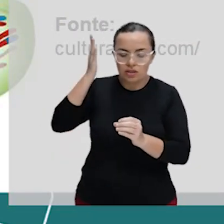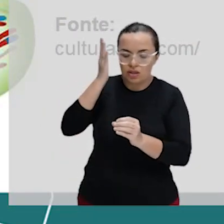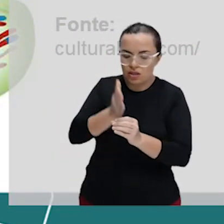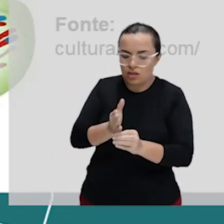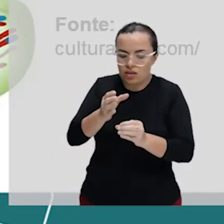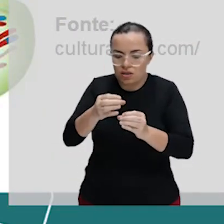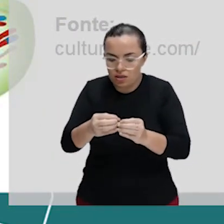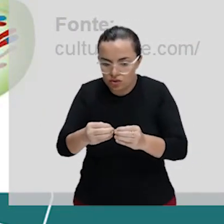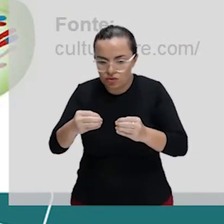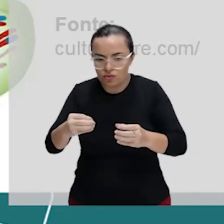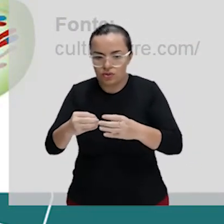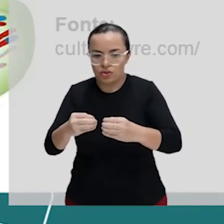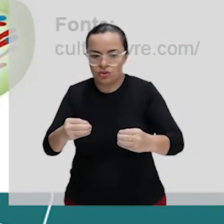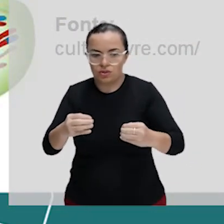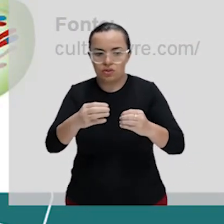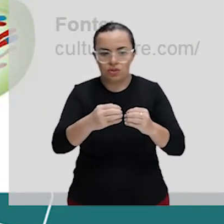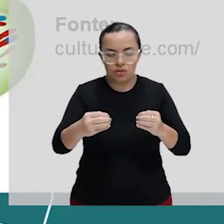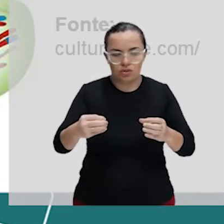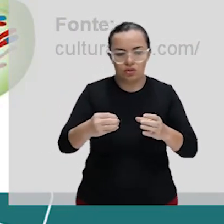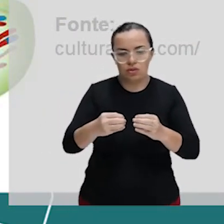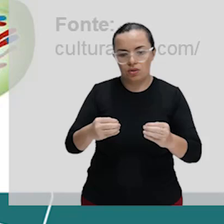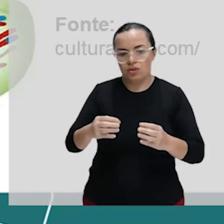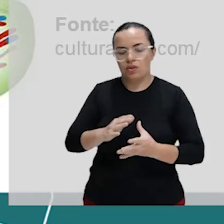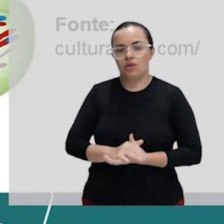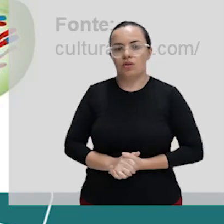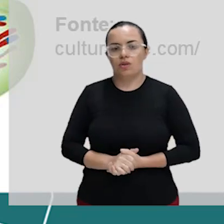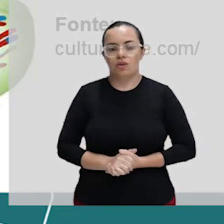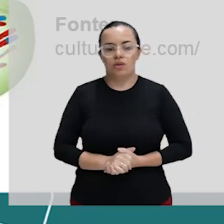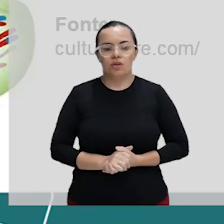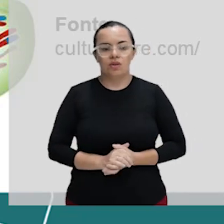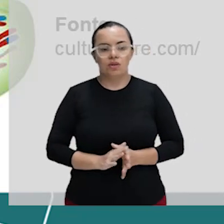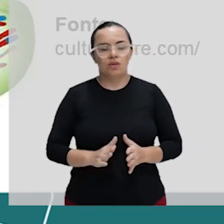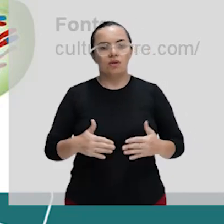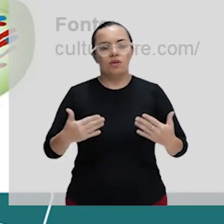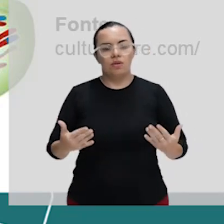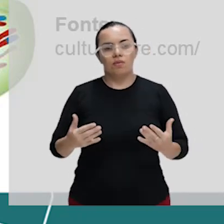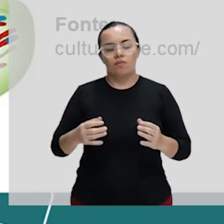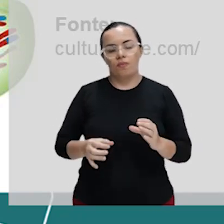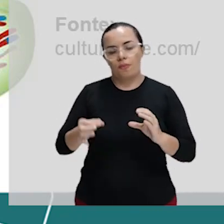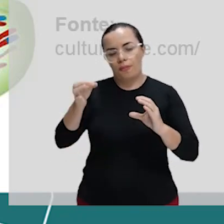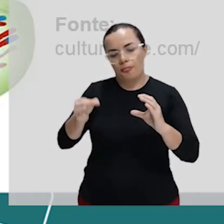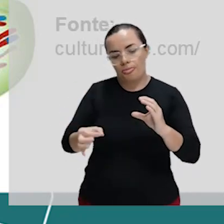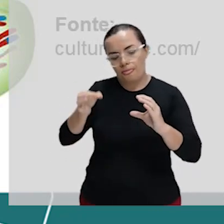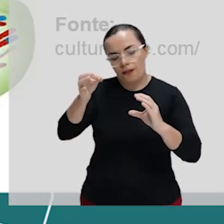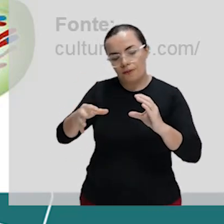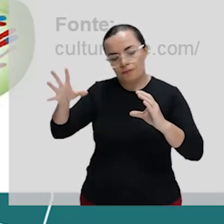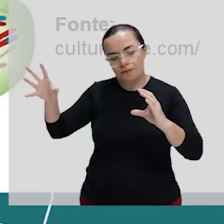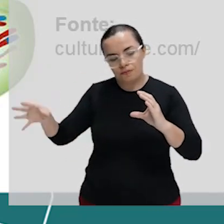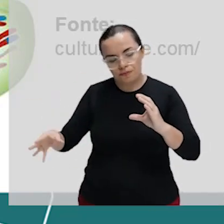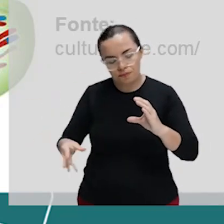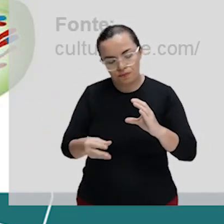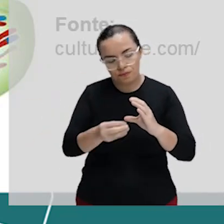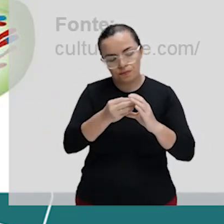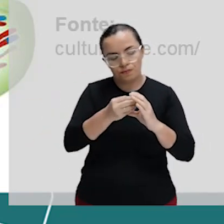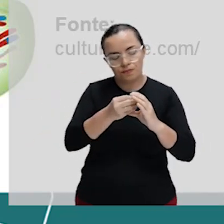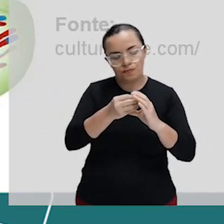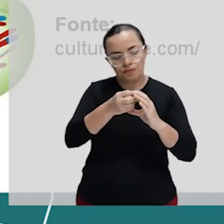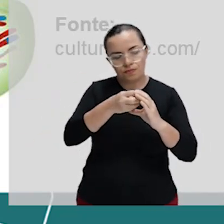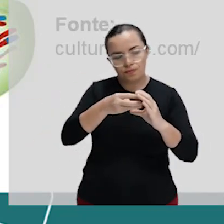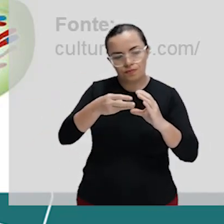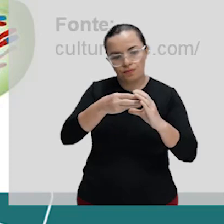essa organização do centrosomo, que é o local de onde vai se formar